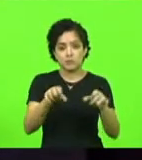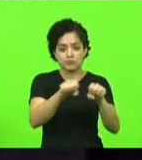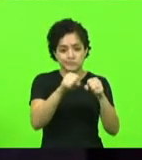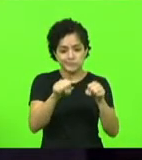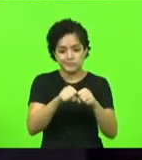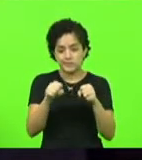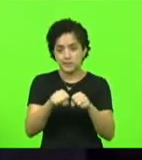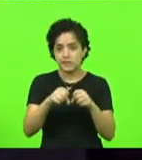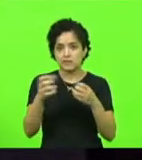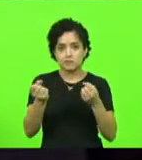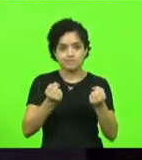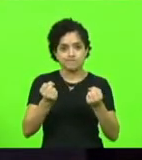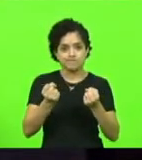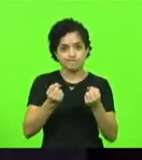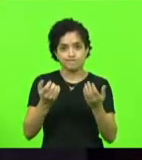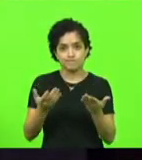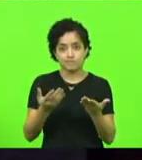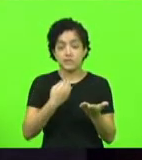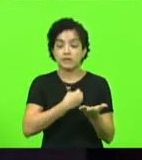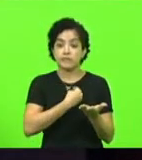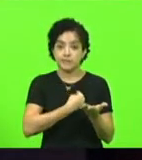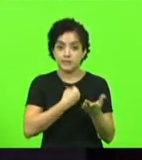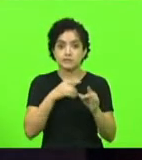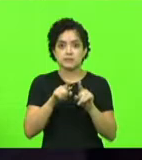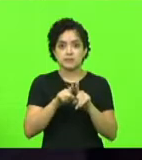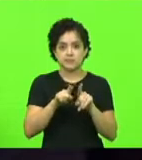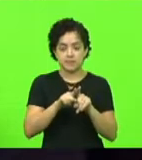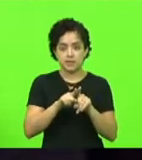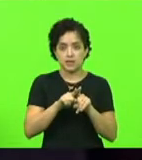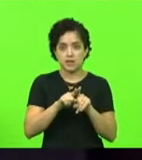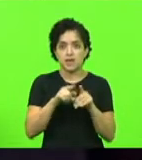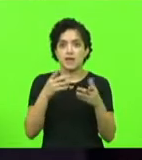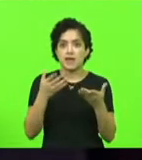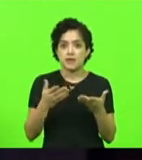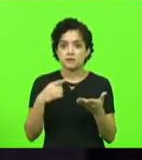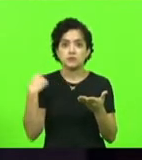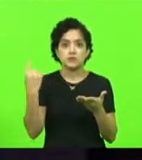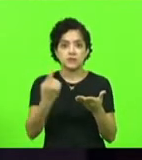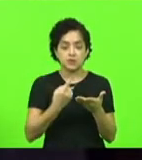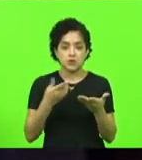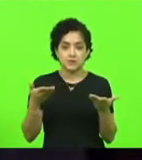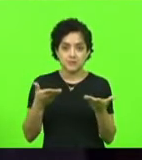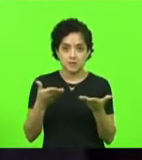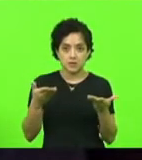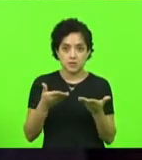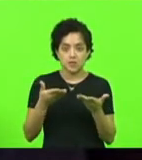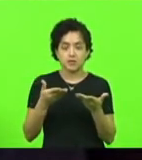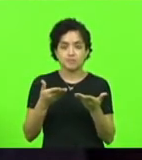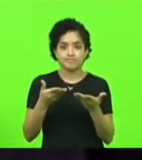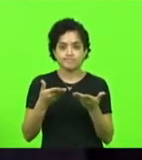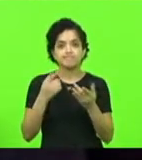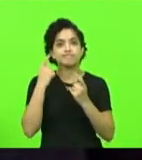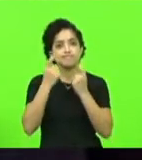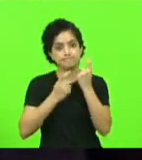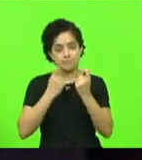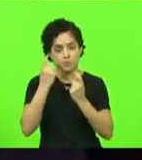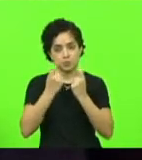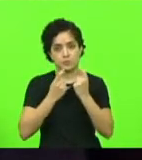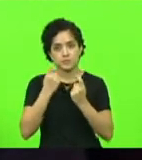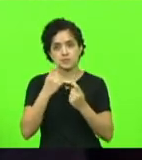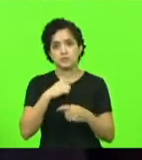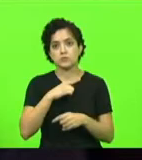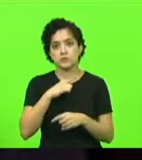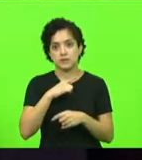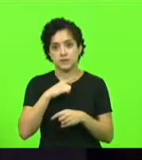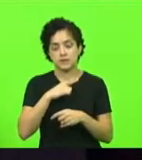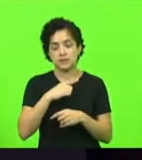trocou, mas com vidas. É isso que nós, nesse momento, estamos preocupados. É com